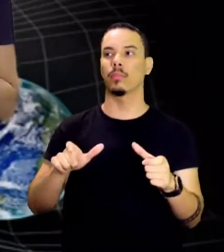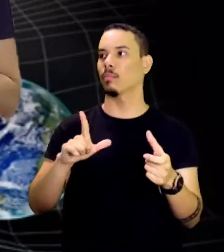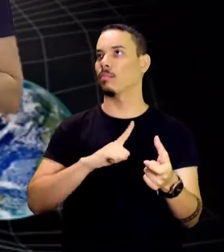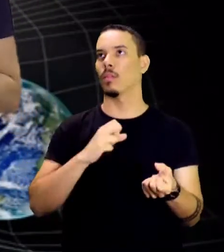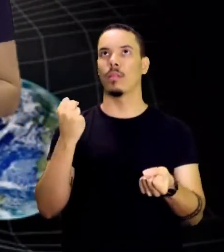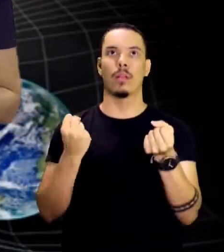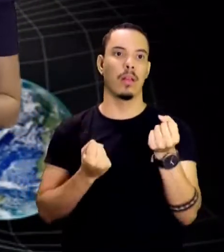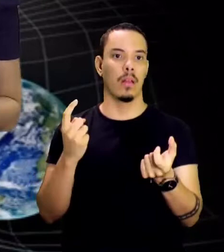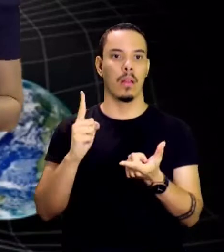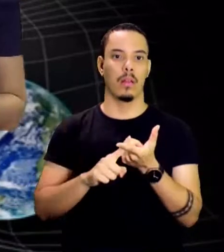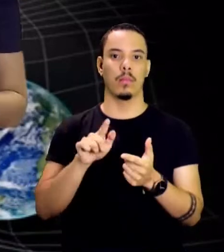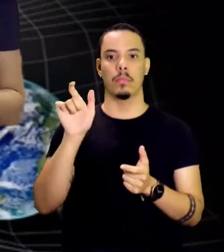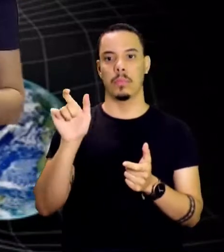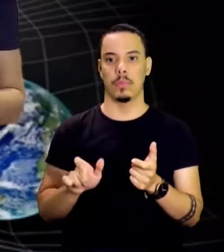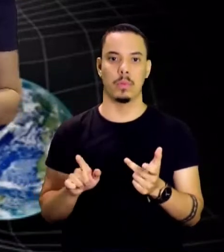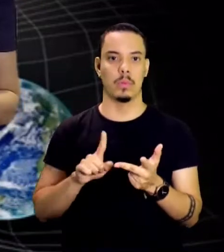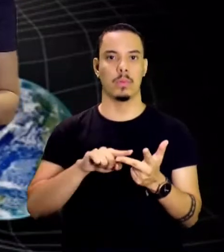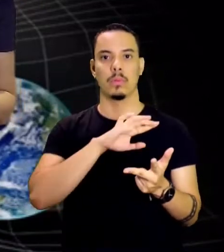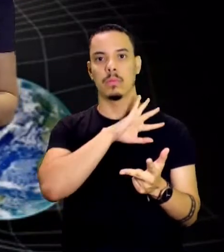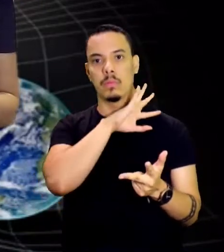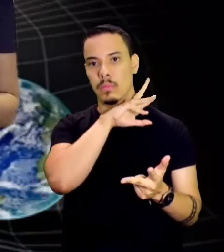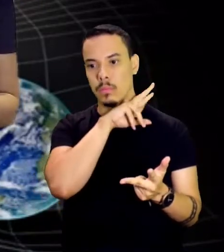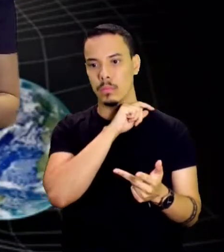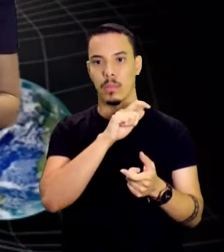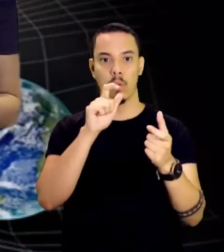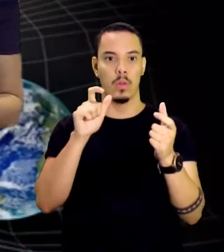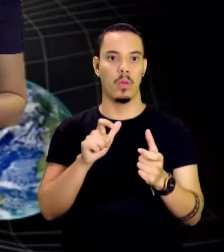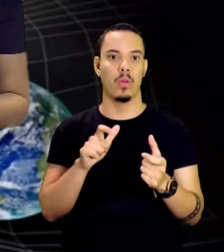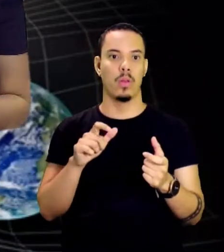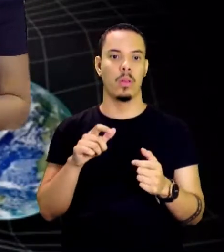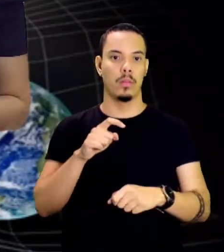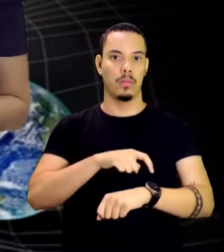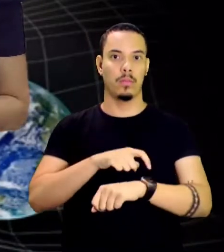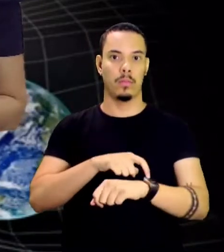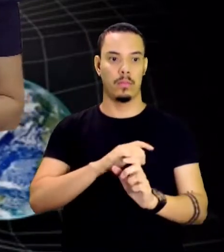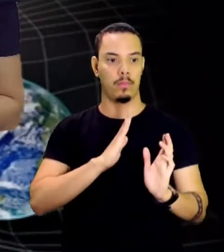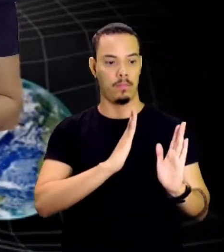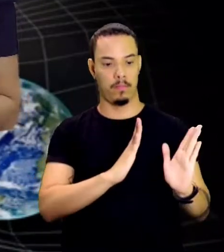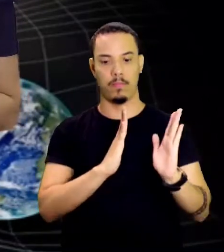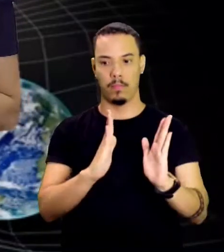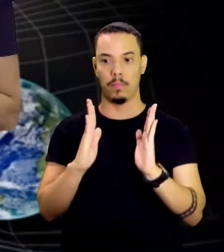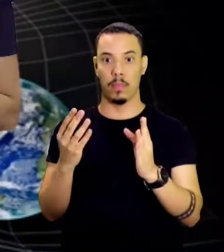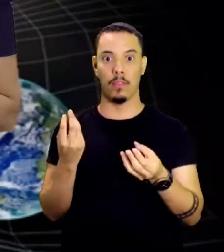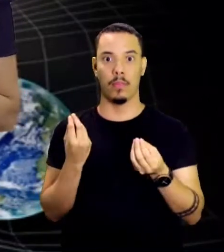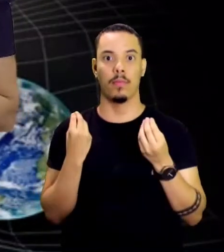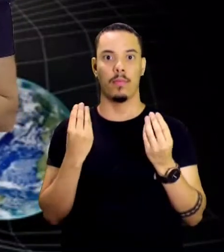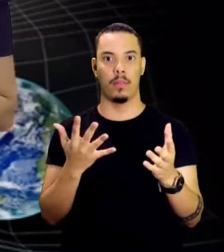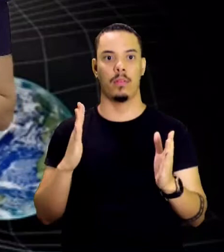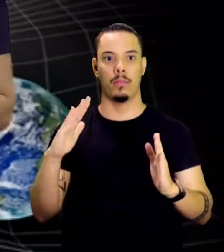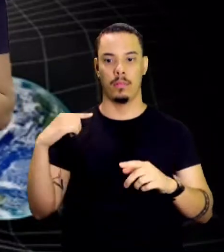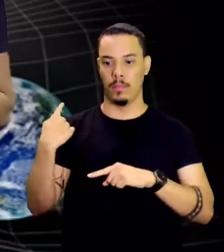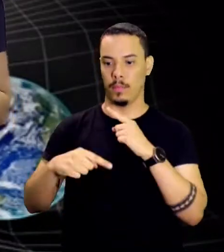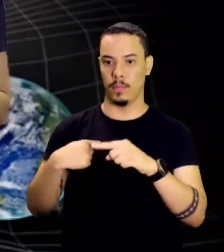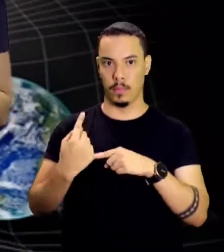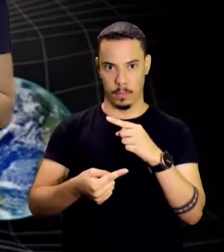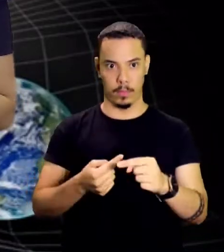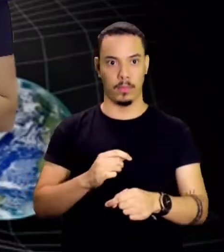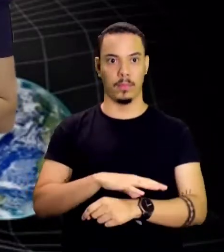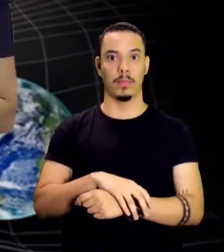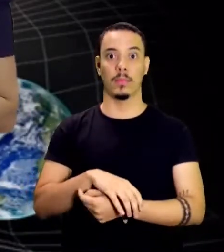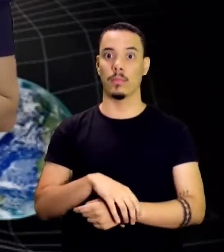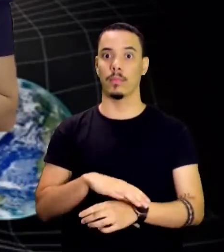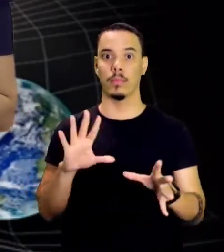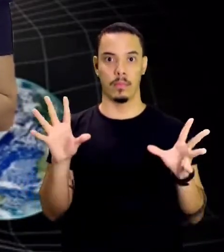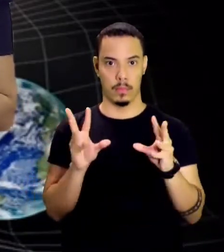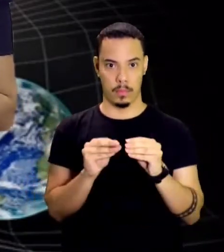carro a pessoa o animal onde ele está entrada instante vai te dar então a trajetória dele é isso que nós vamos